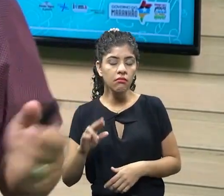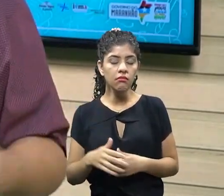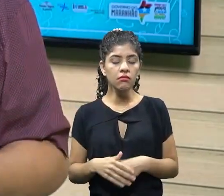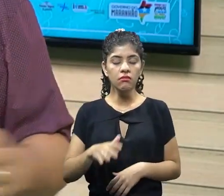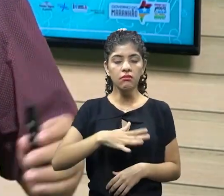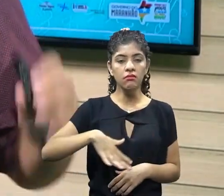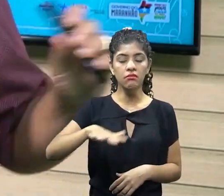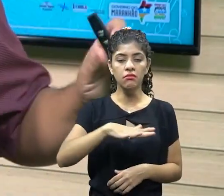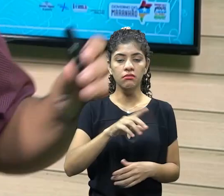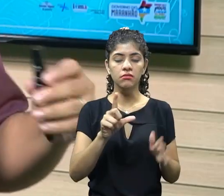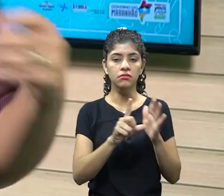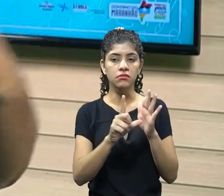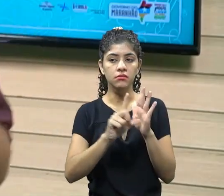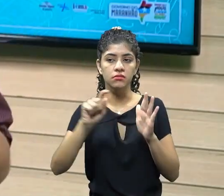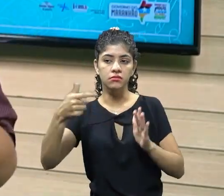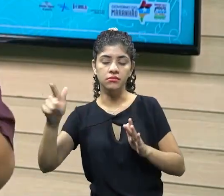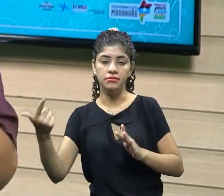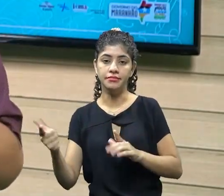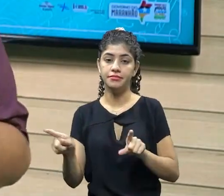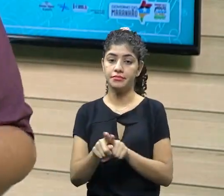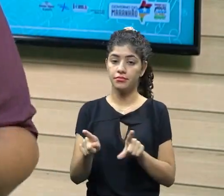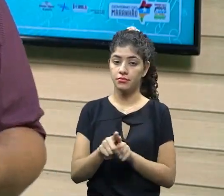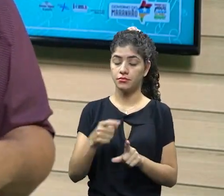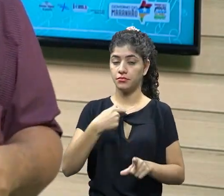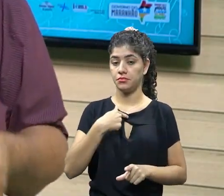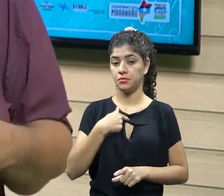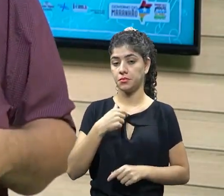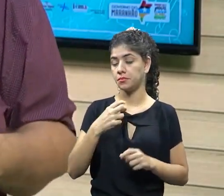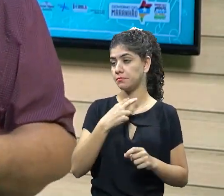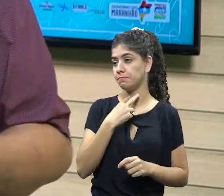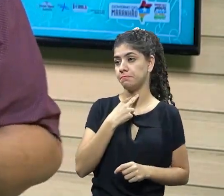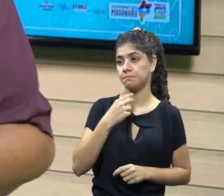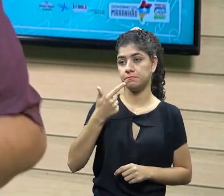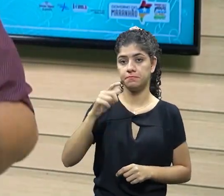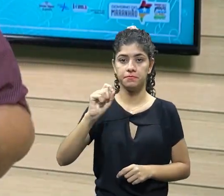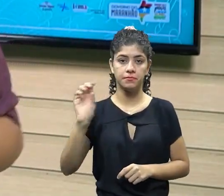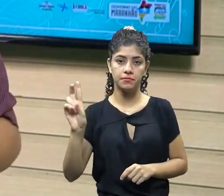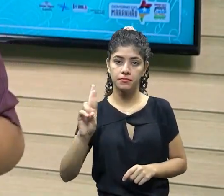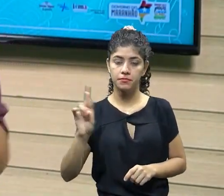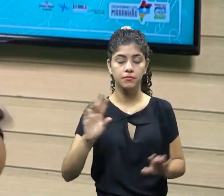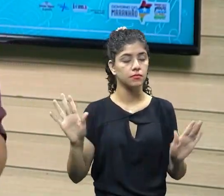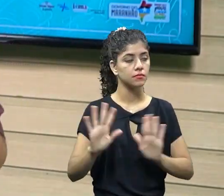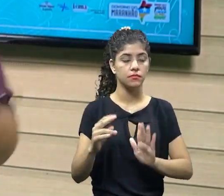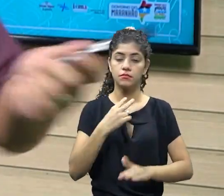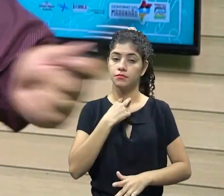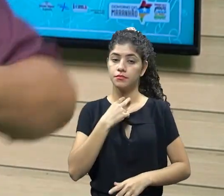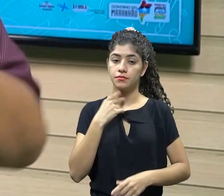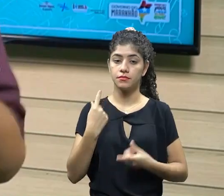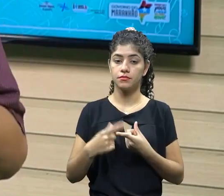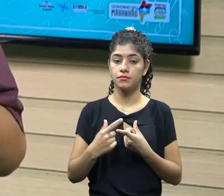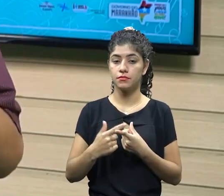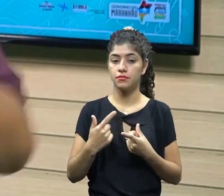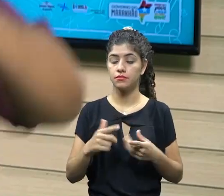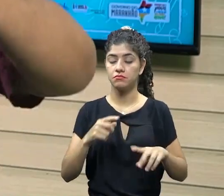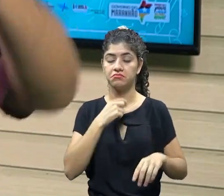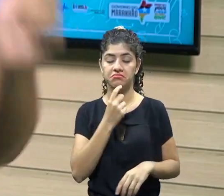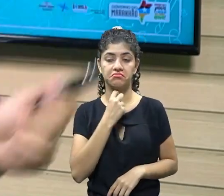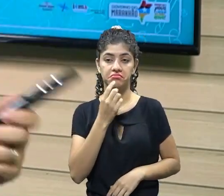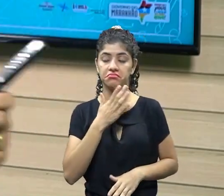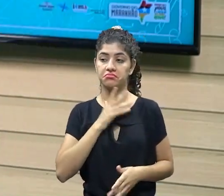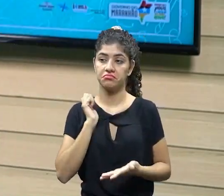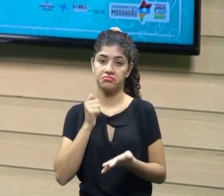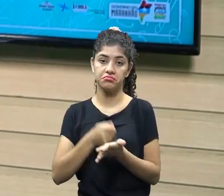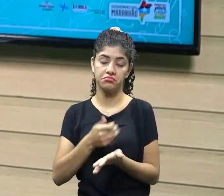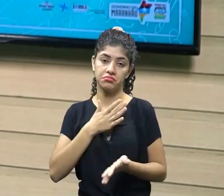meus concorrentes também delimitam o que? Eu não posso vender isso aqui por R$20, porque aí eu não vou ter lucro, porque ninguém vai comprar minha caneta, porque está